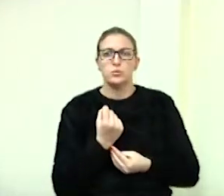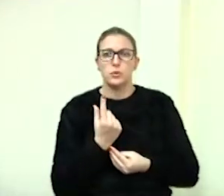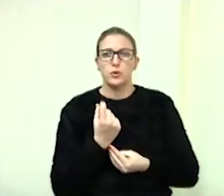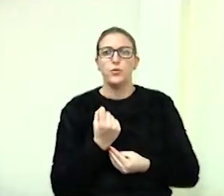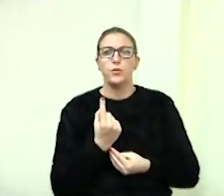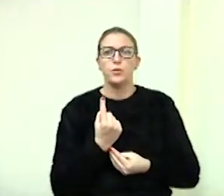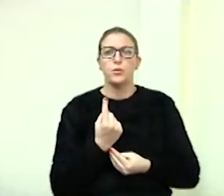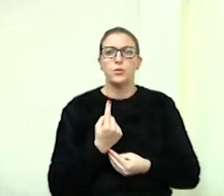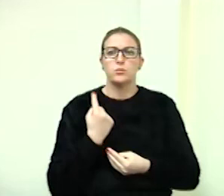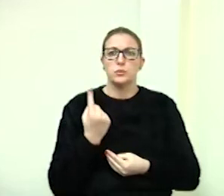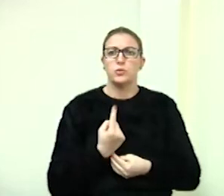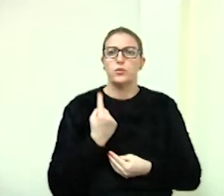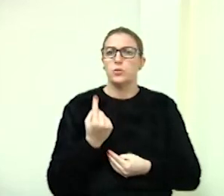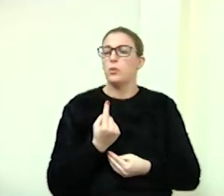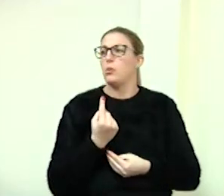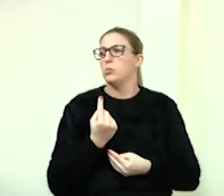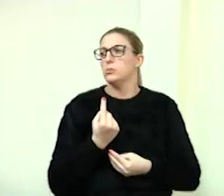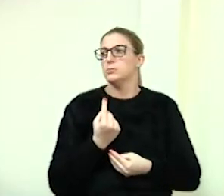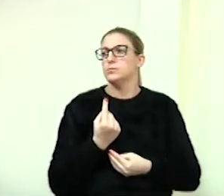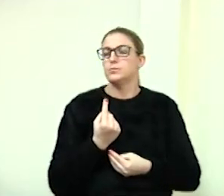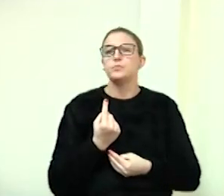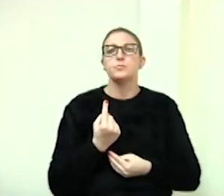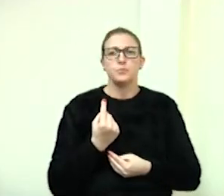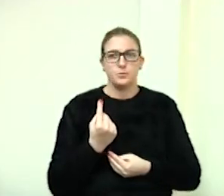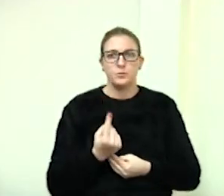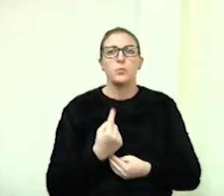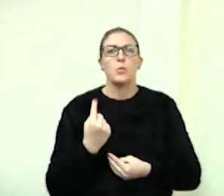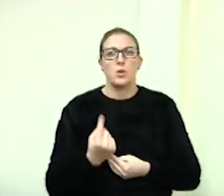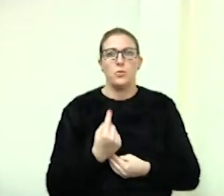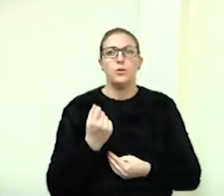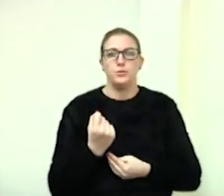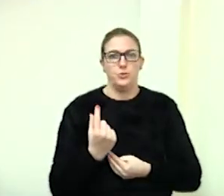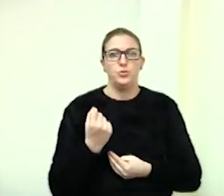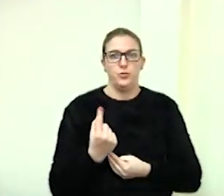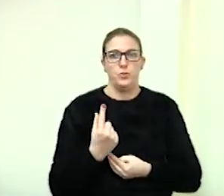Fizemos individual, então? Pode ser, Emílio? Pode ser, então, em